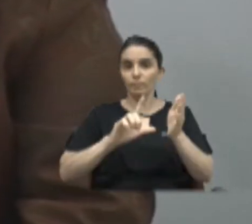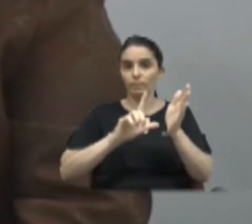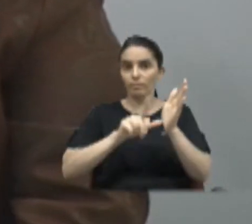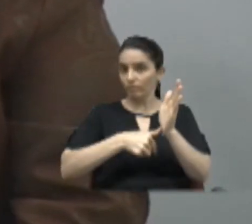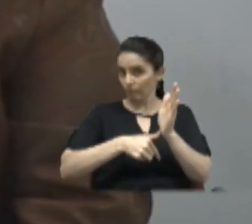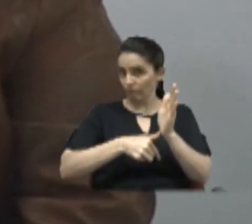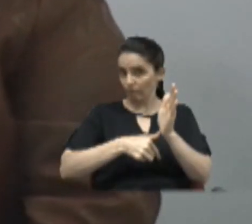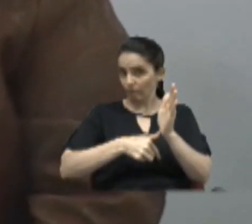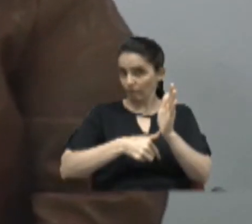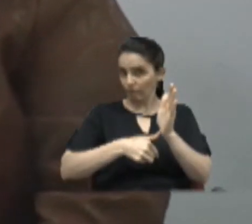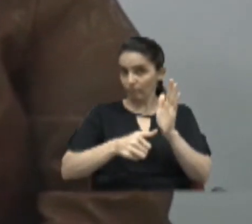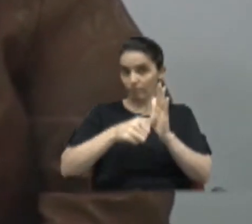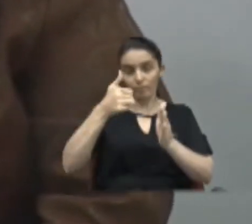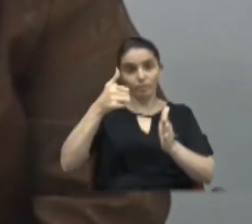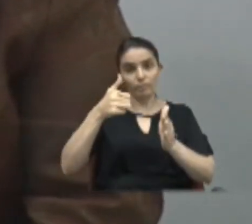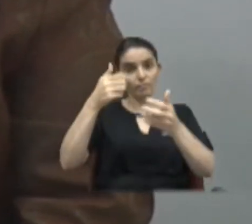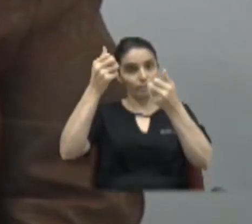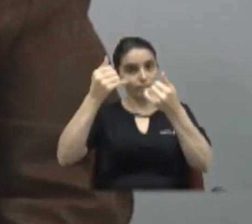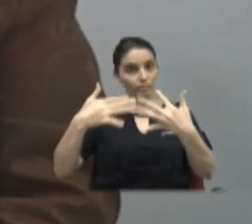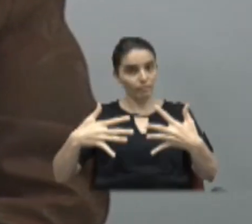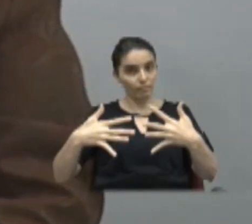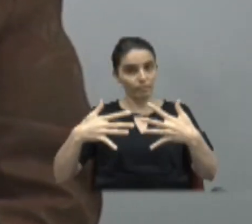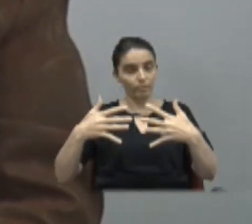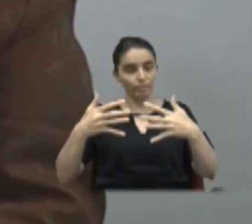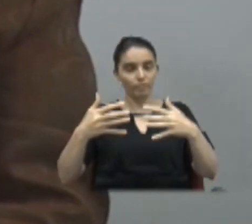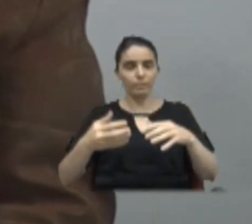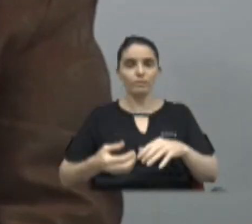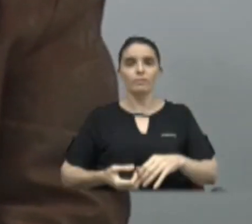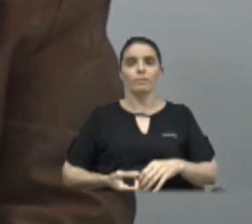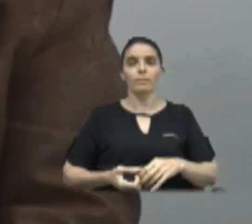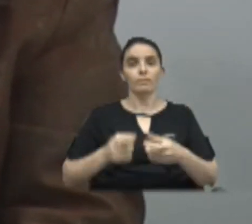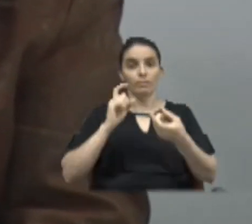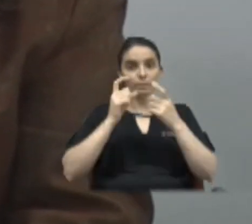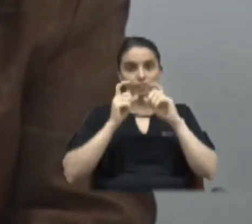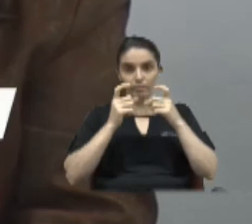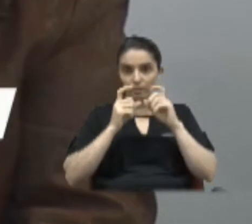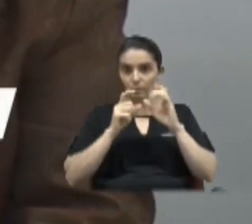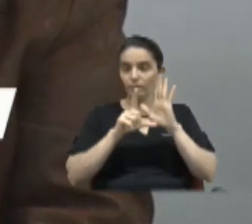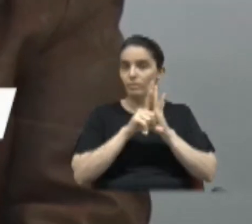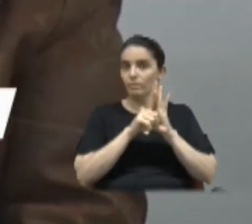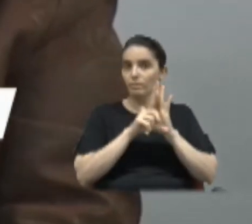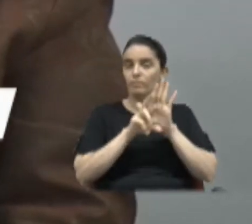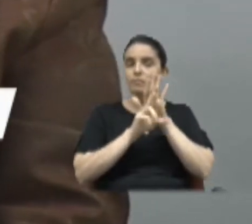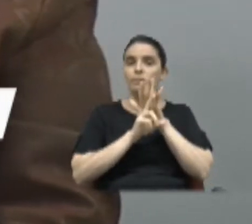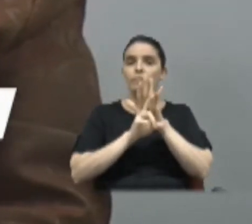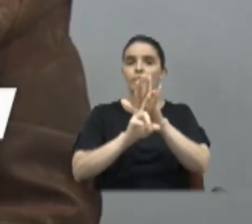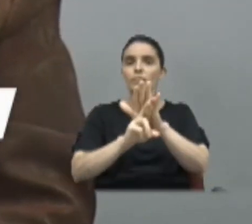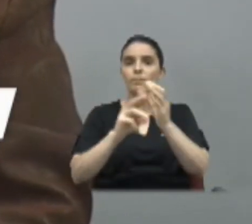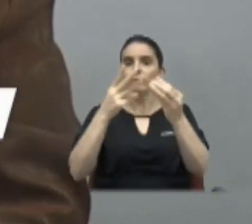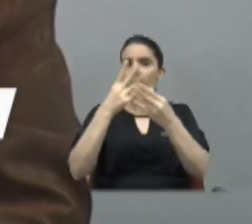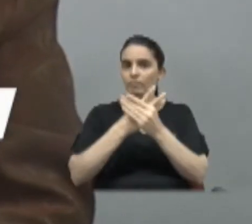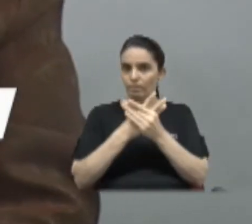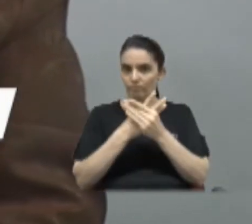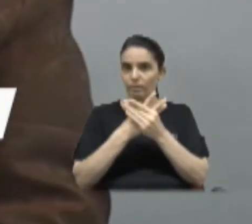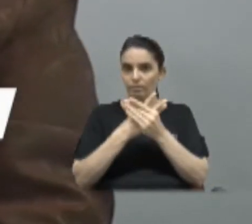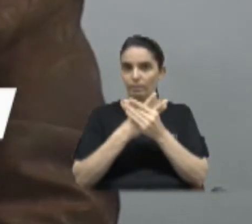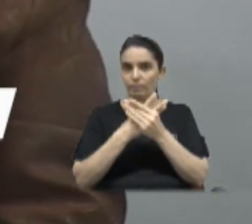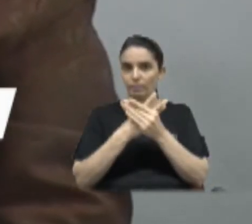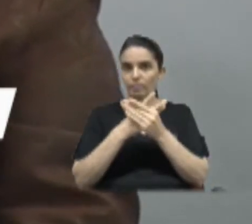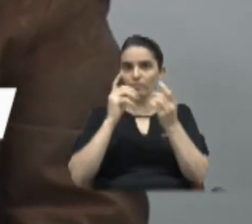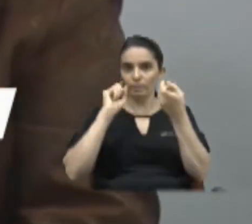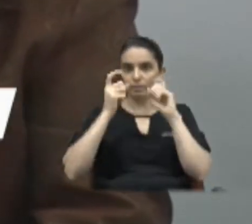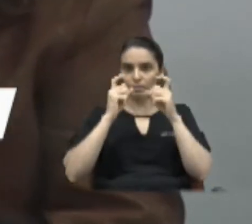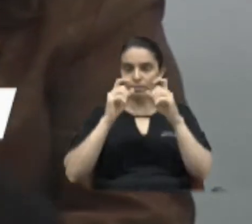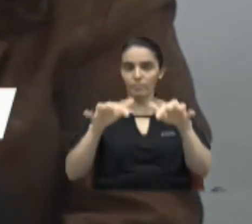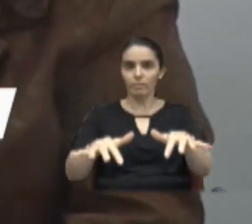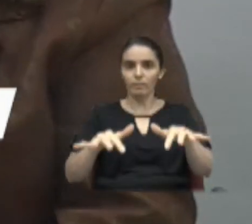justificar. Eu estava lá na Assembleia Legislativa, né? Representando a Câmara Municipal de Limeira, numa audiência